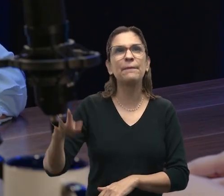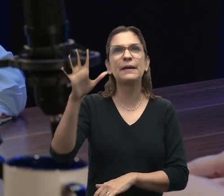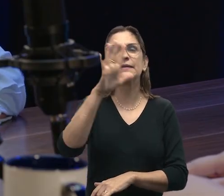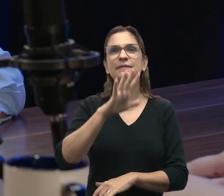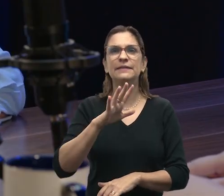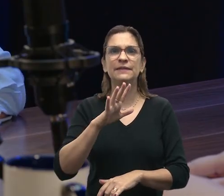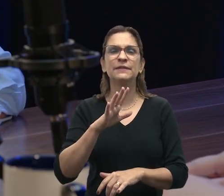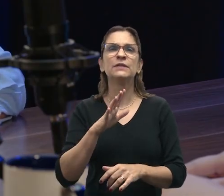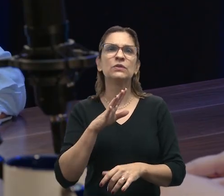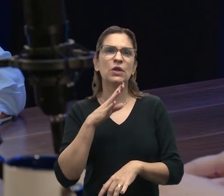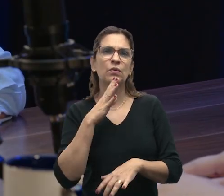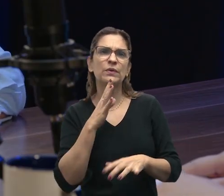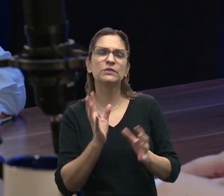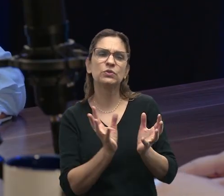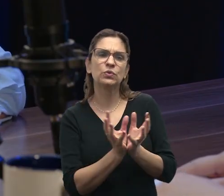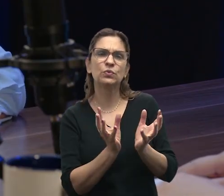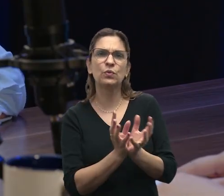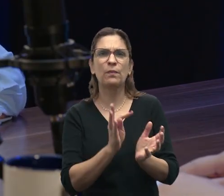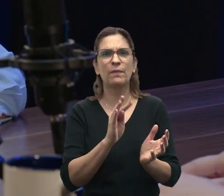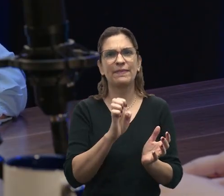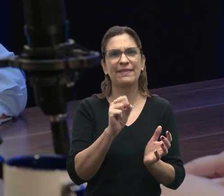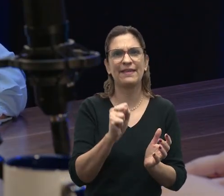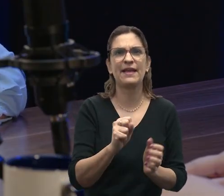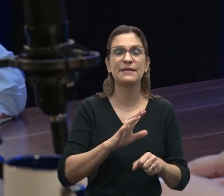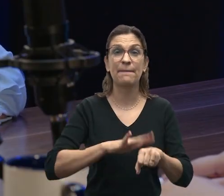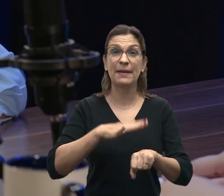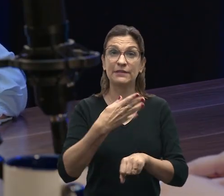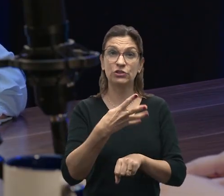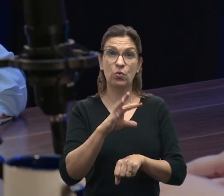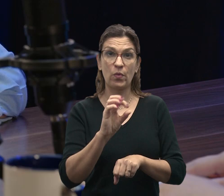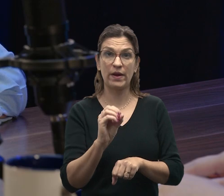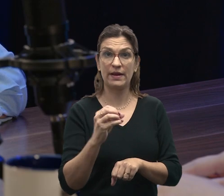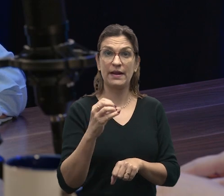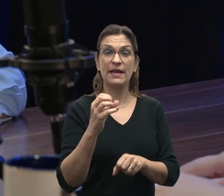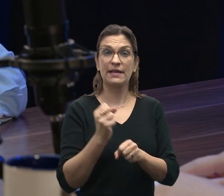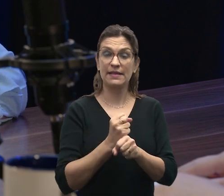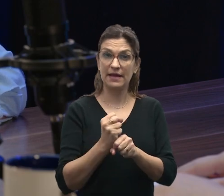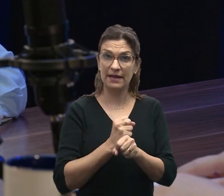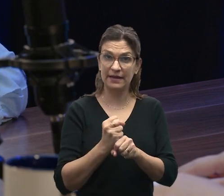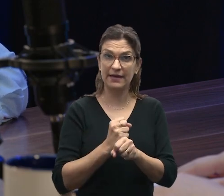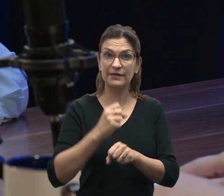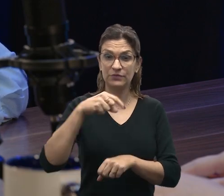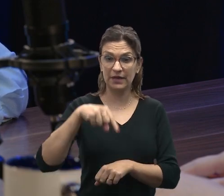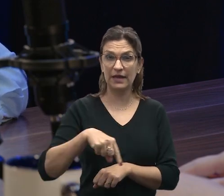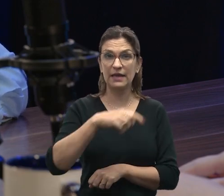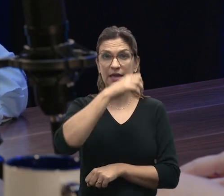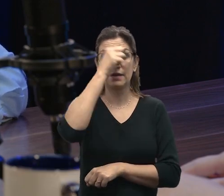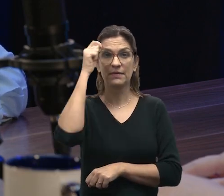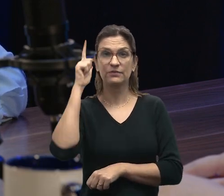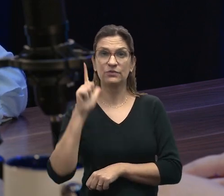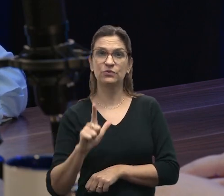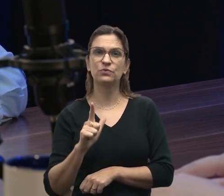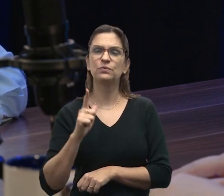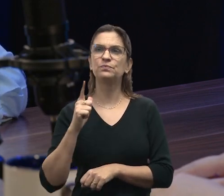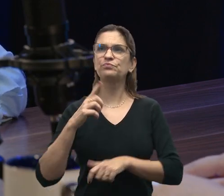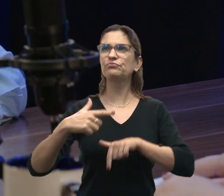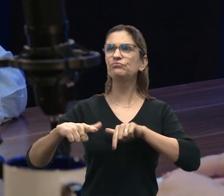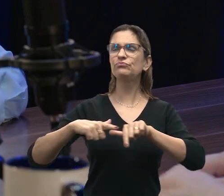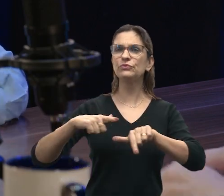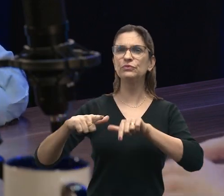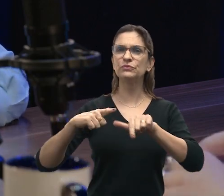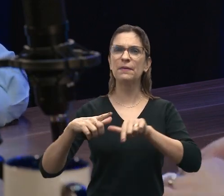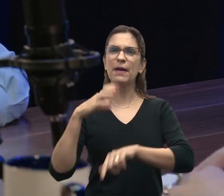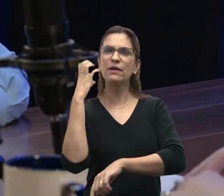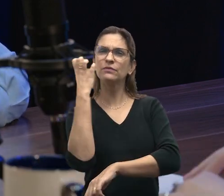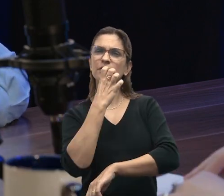TES, que é um grupo que tem mais de 40 anos aqui em Mato Grosso do Sul, fazendo um trabalho lindíssimo de combate ao racismo. Aí